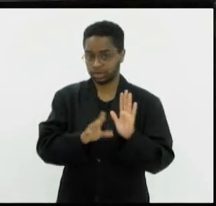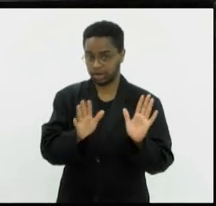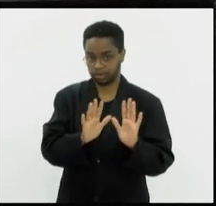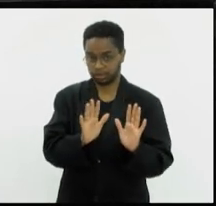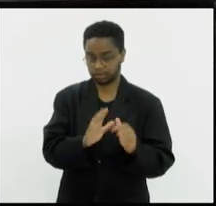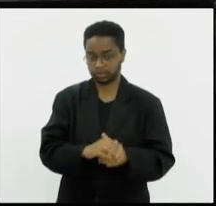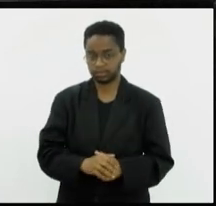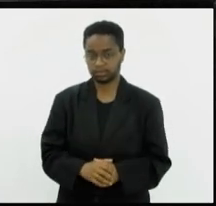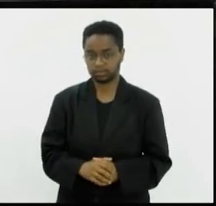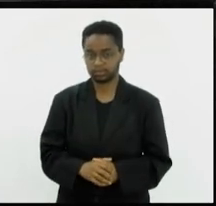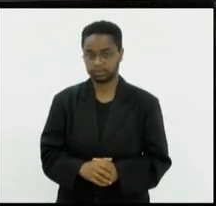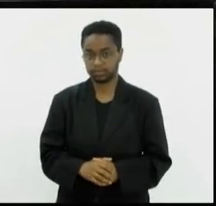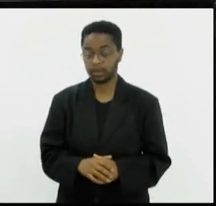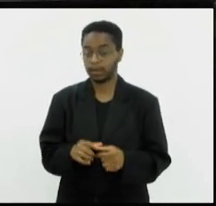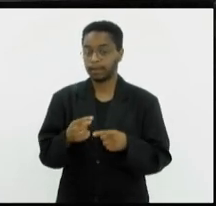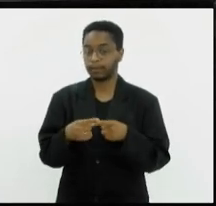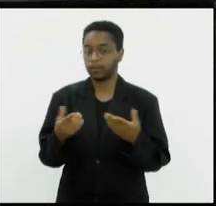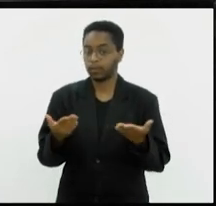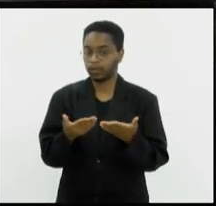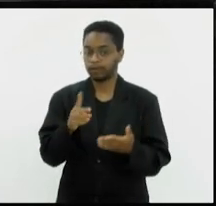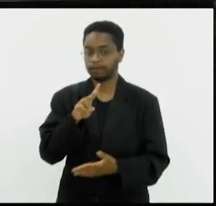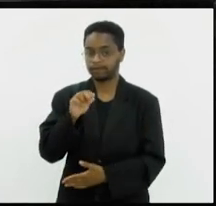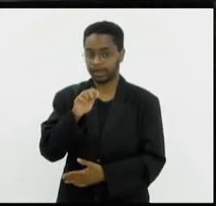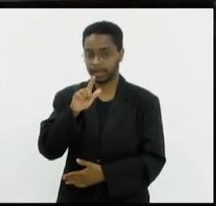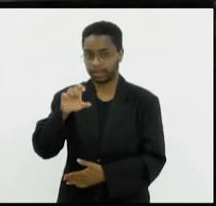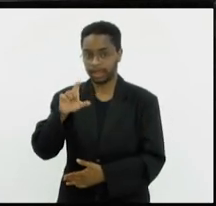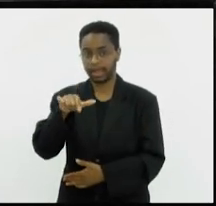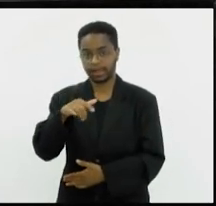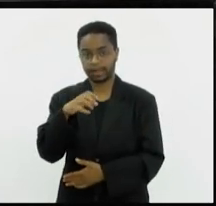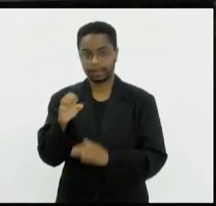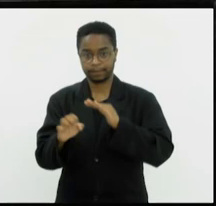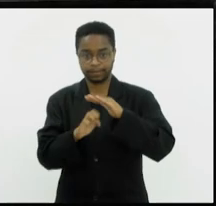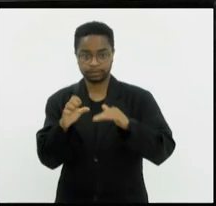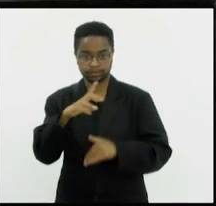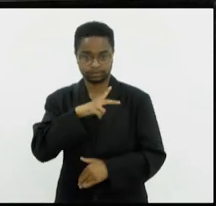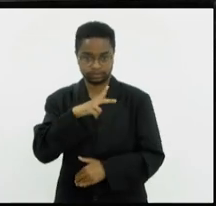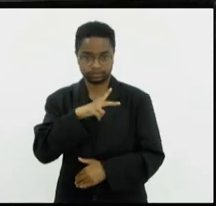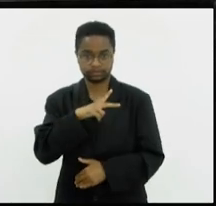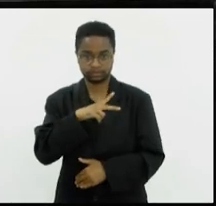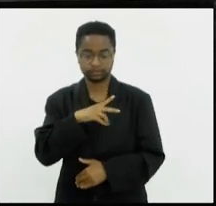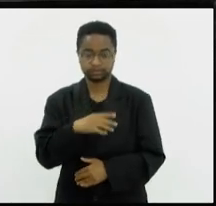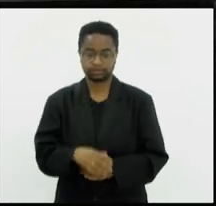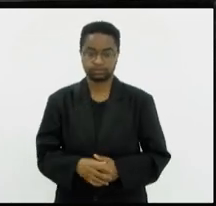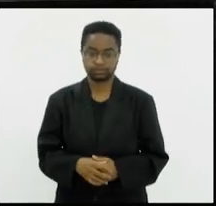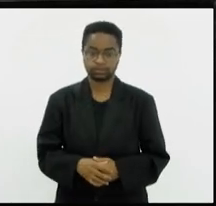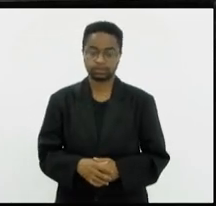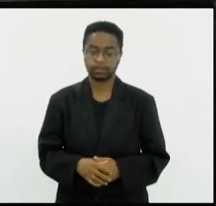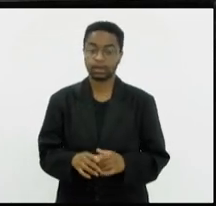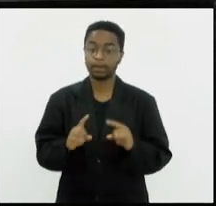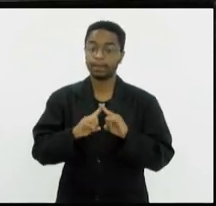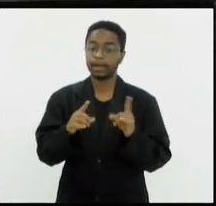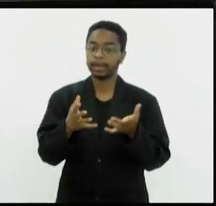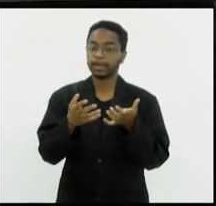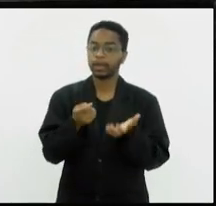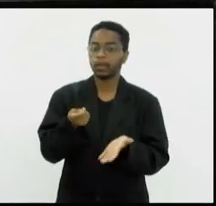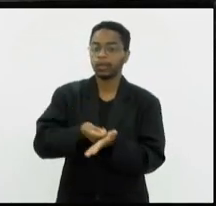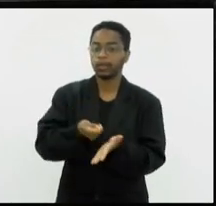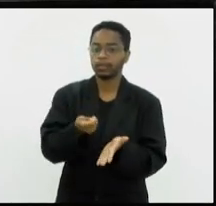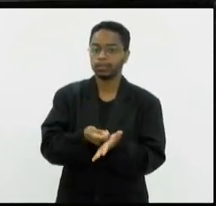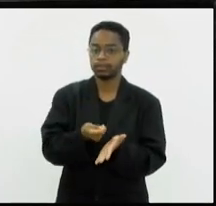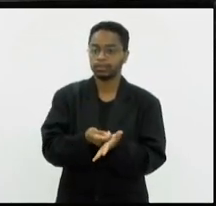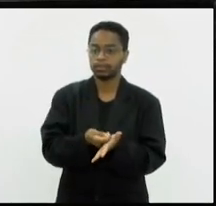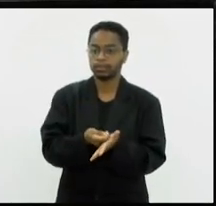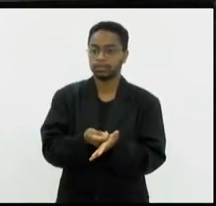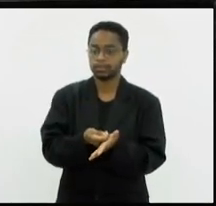isso porque hoje a vale é uma empresa particular privada privatizada mas queria empurrar o Guido mga